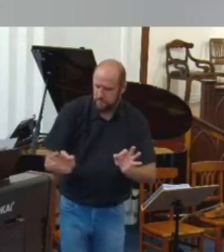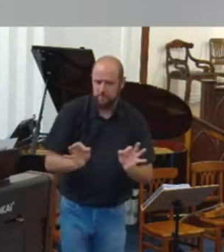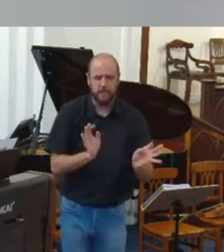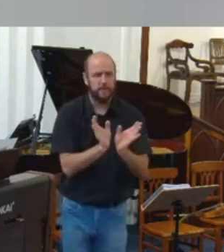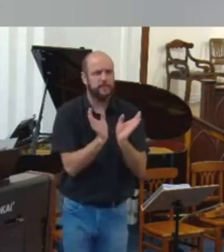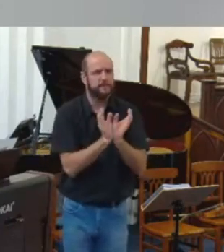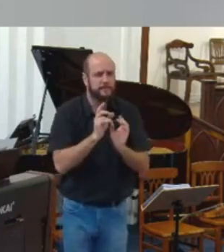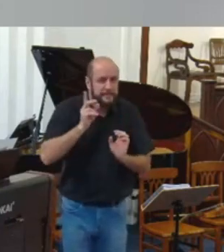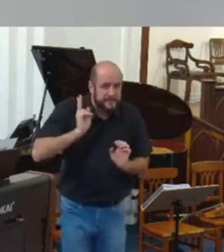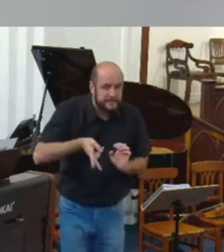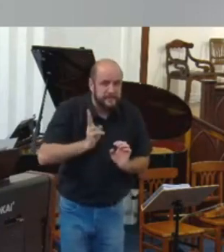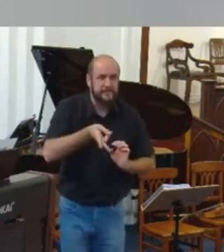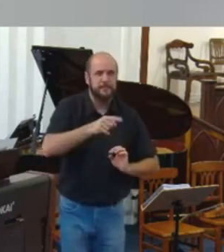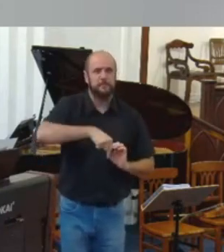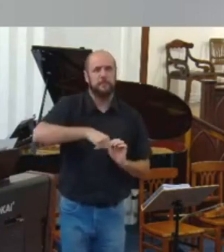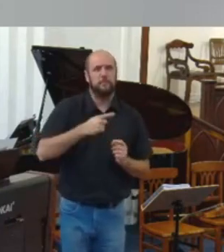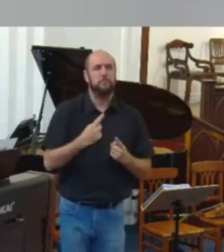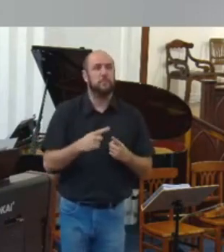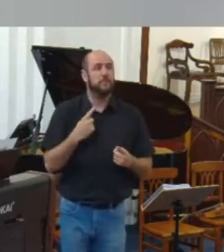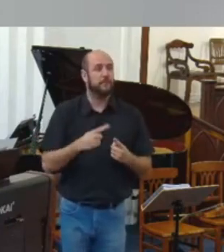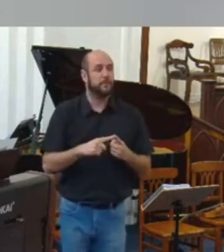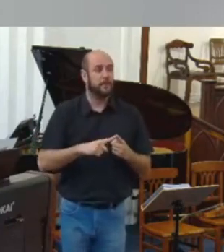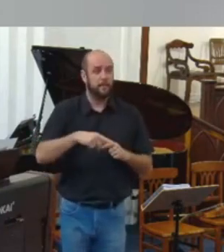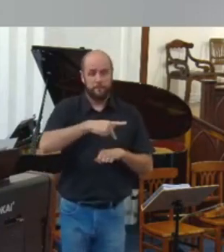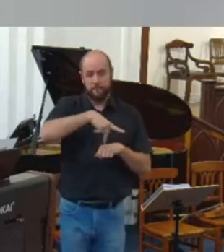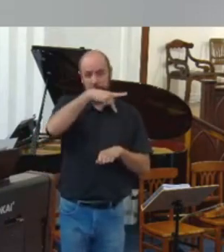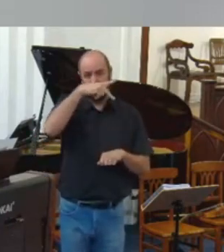ceia sempre aqui, porque ela é a nossa